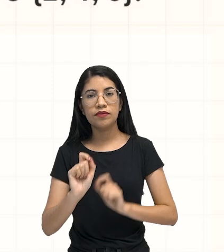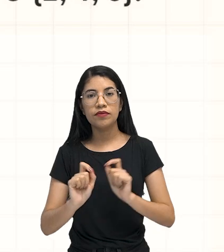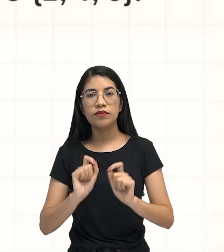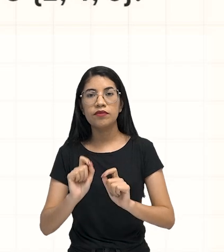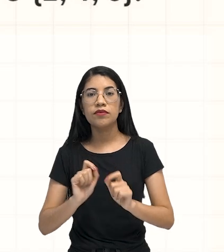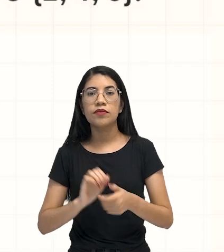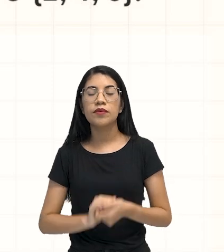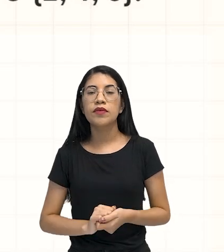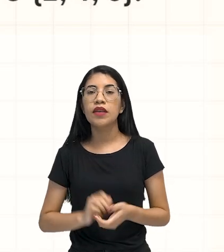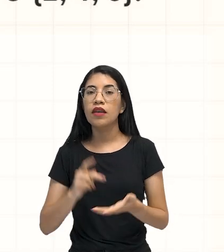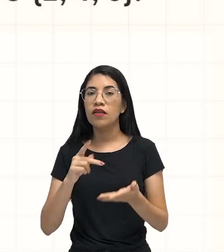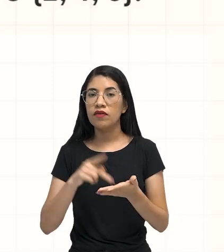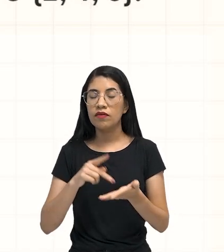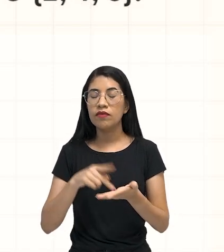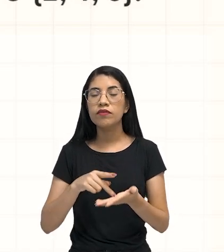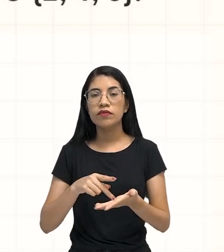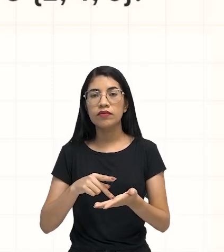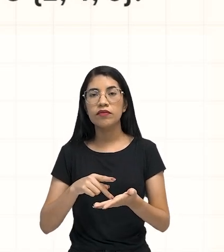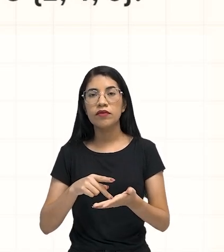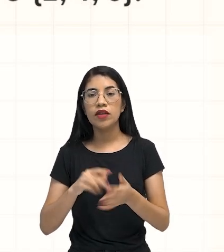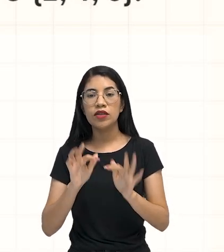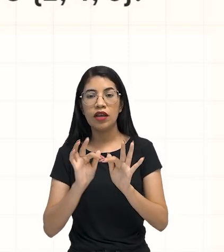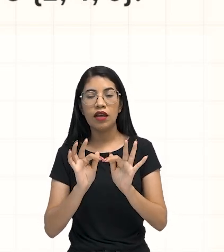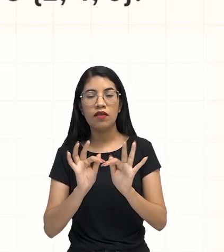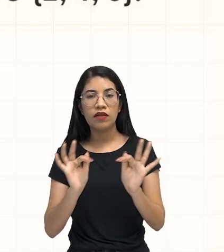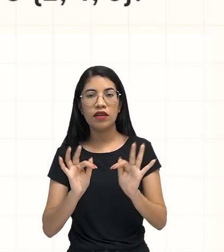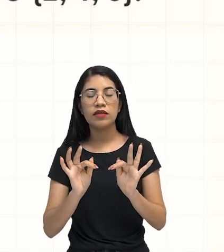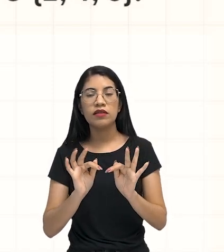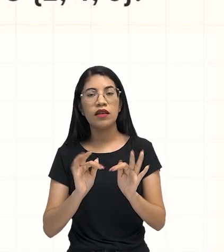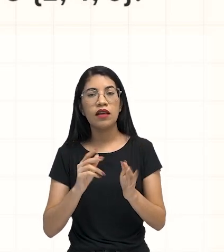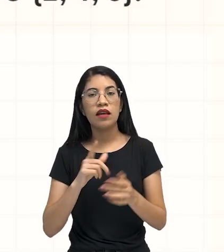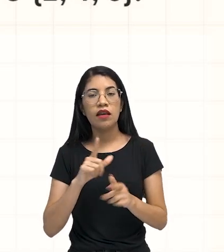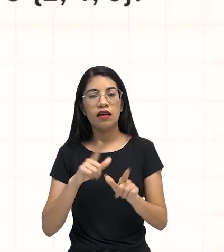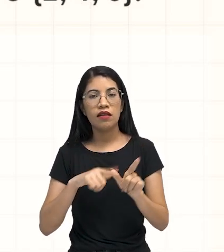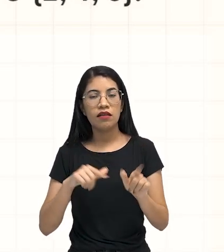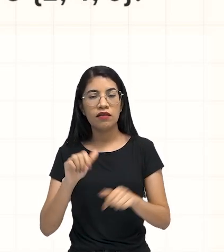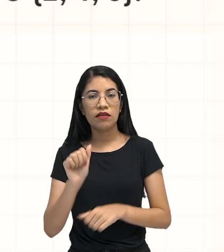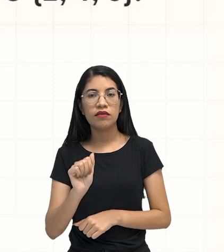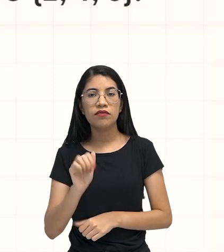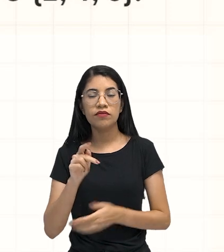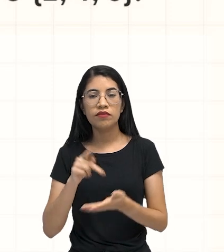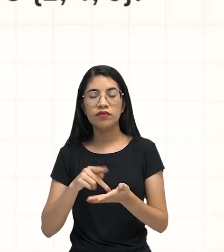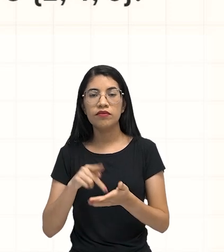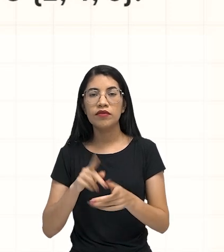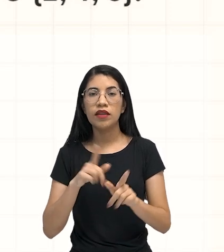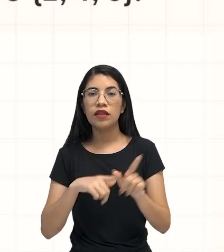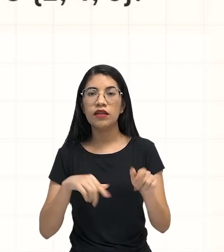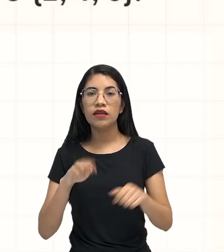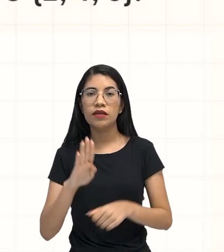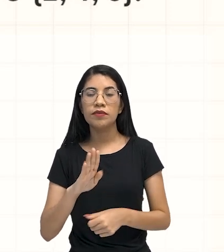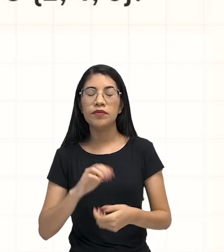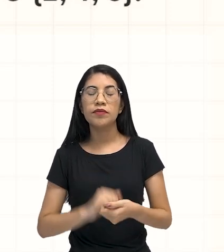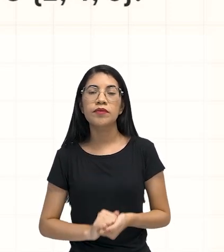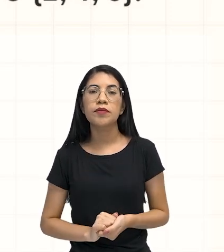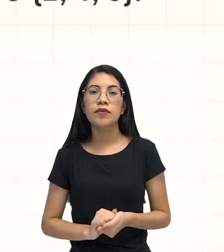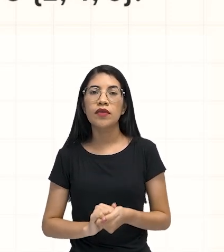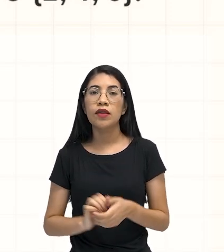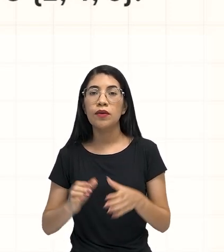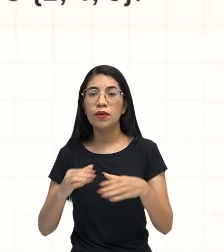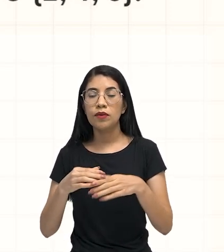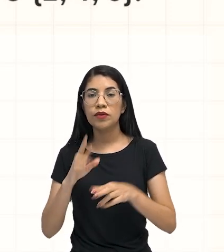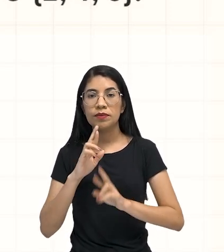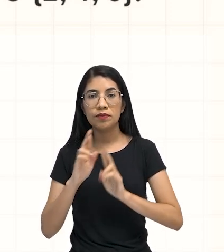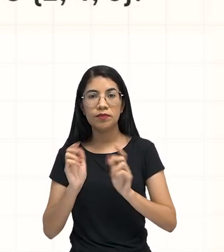é verdade, tá? A letra A é verdadeira. Vamos para a letra B agora. O espaço